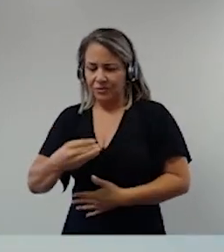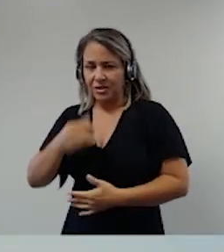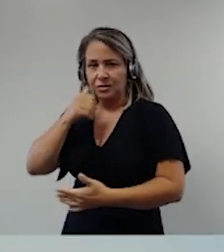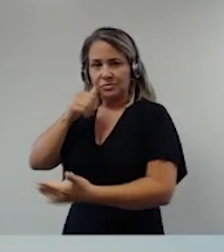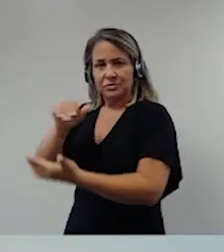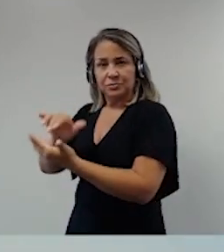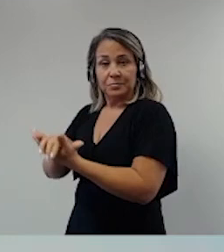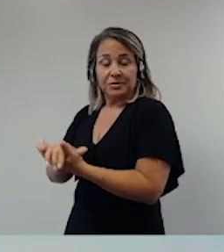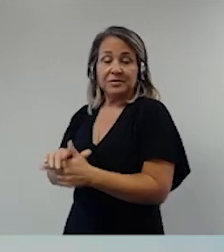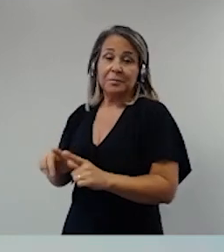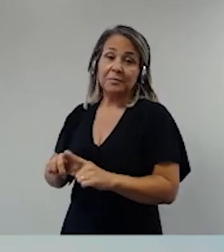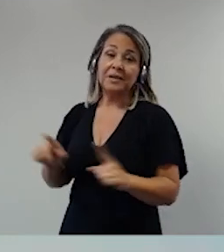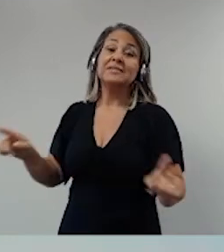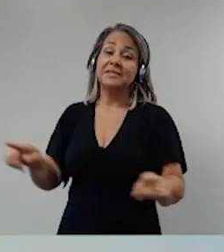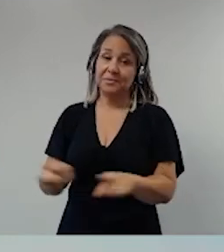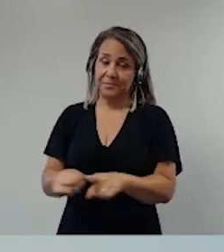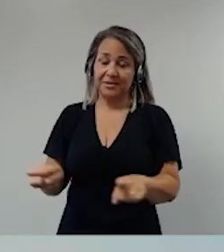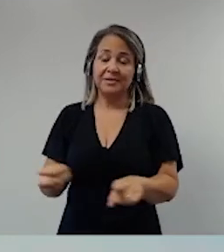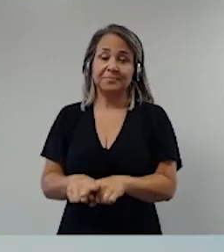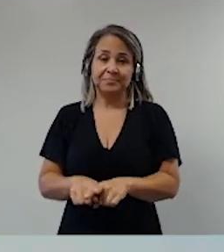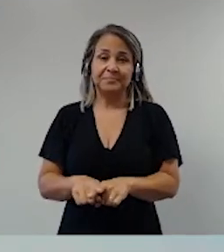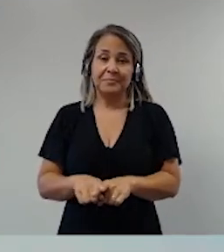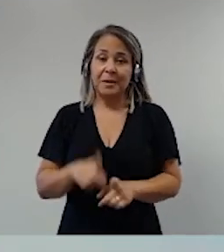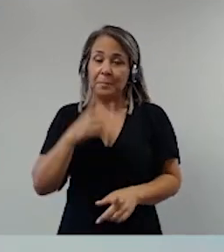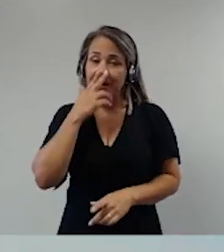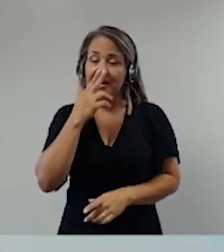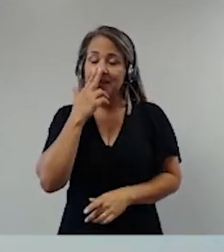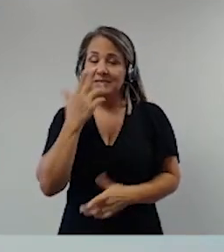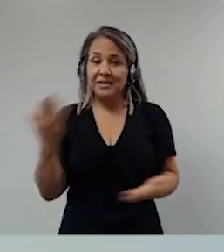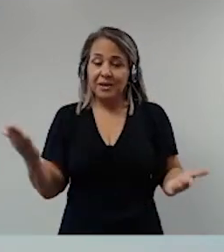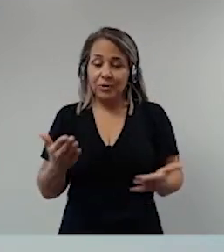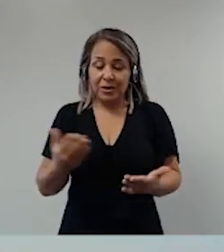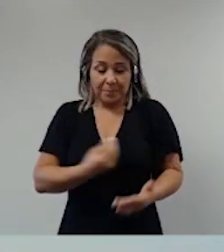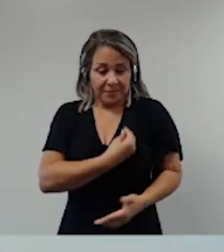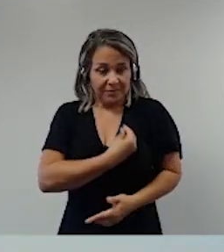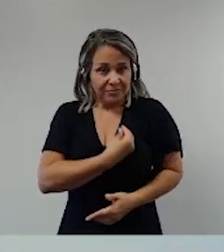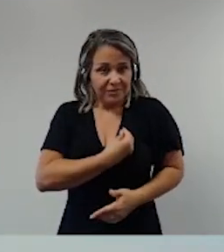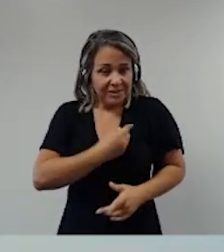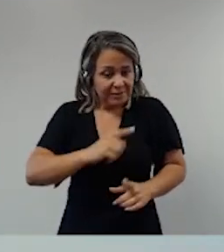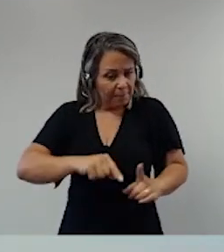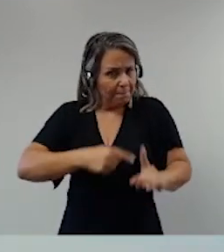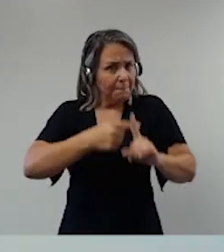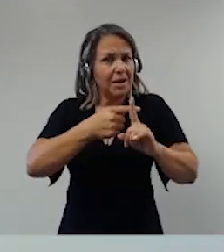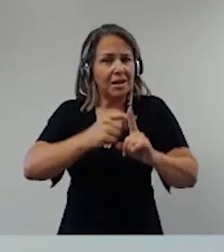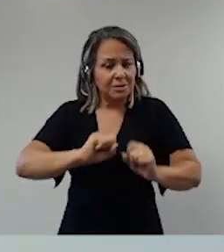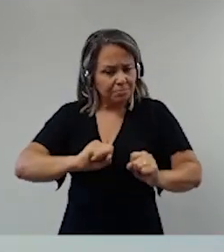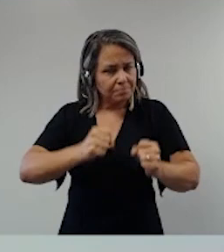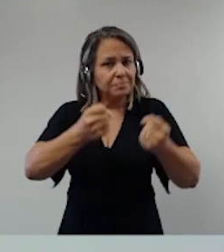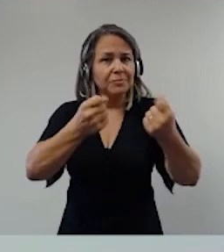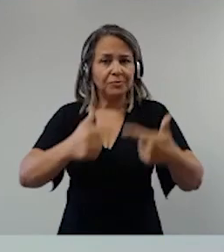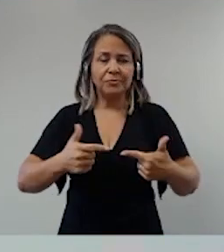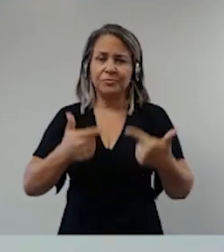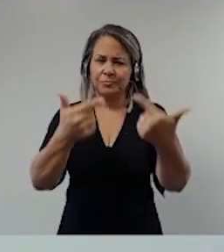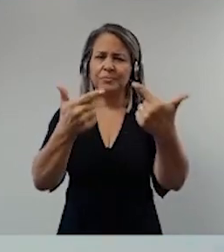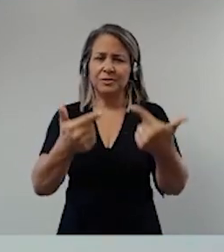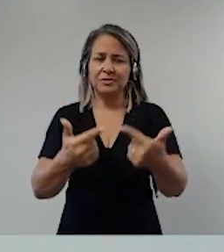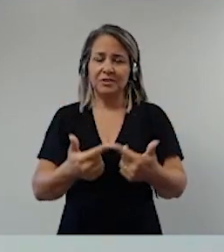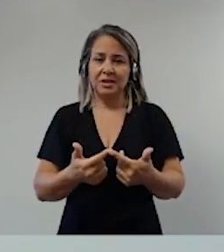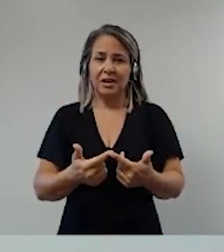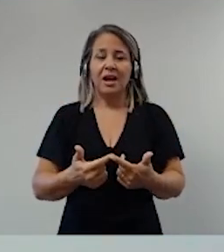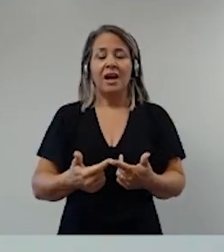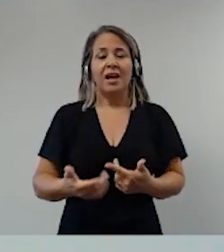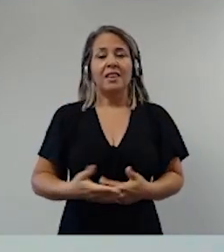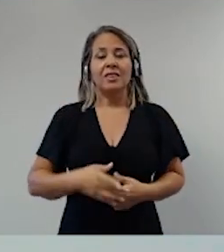e, por incrível que pareça, a minha vida tornou-se mais produtiva. No DFA, como